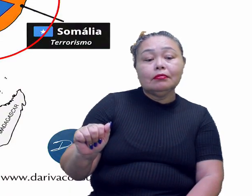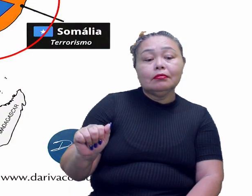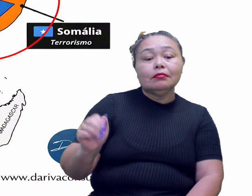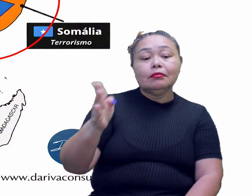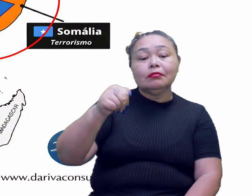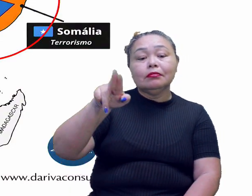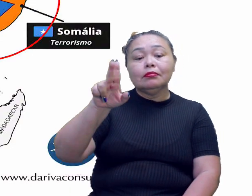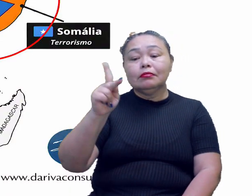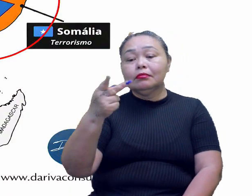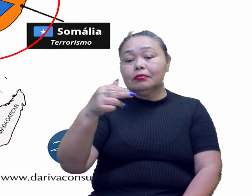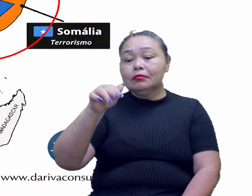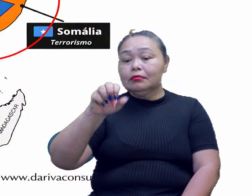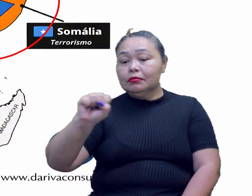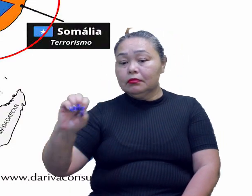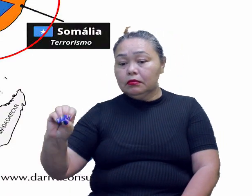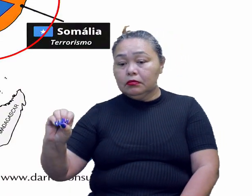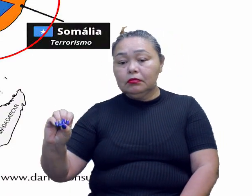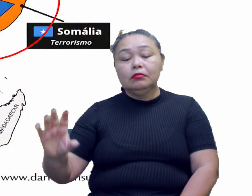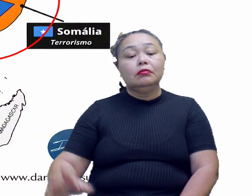Burkina Faso,